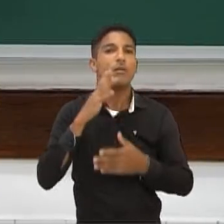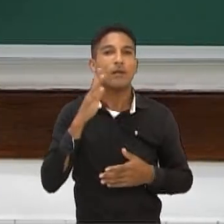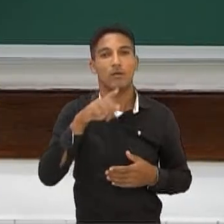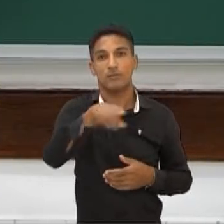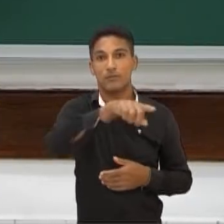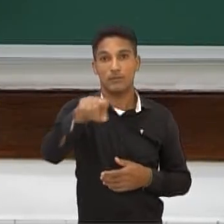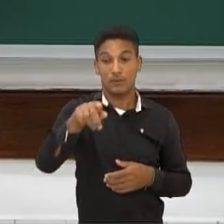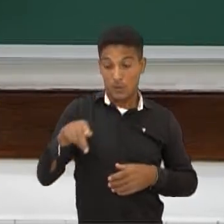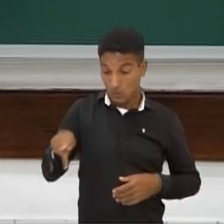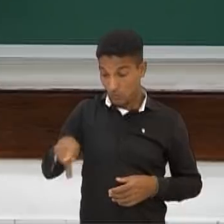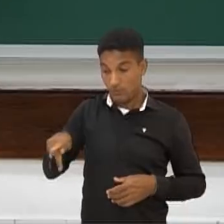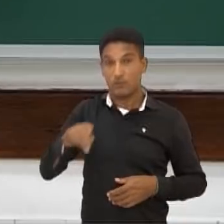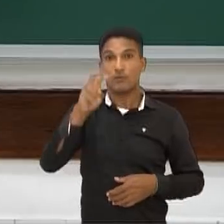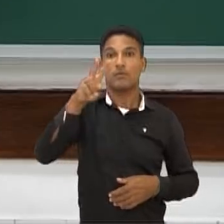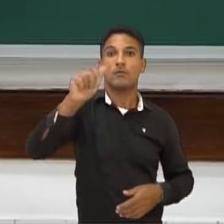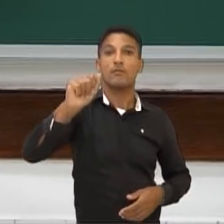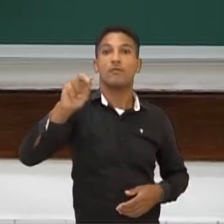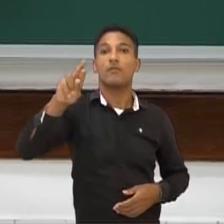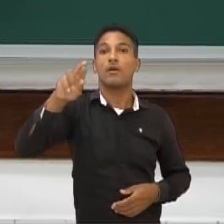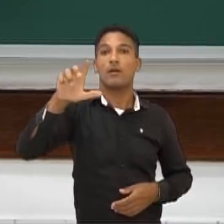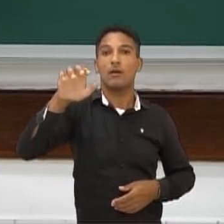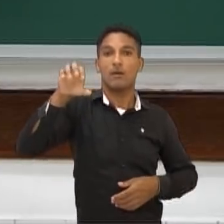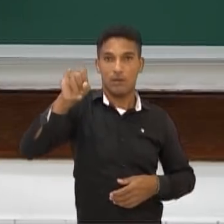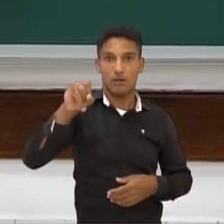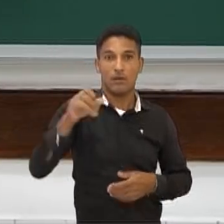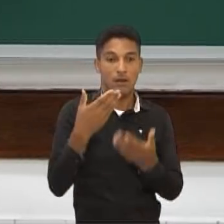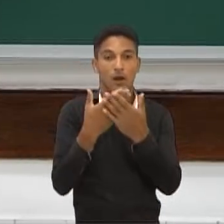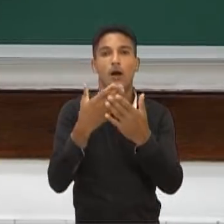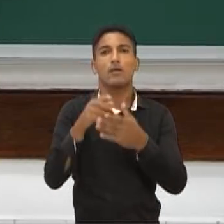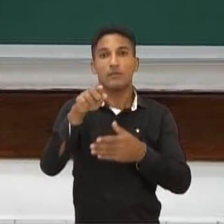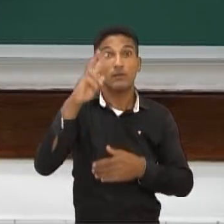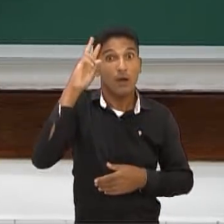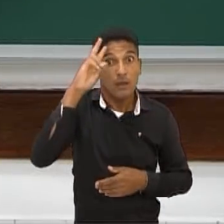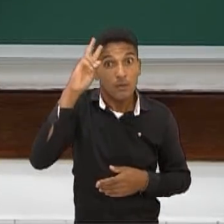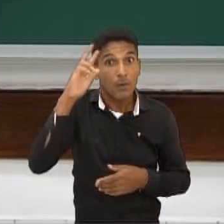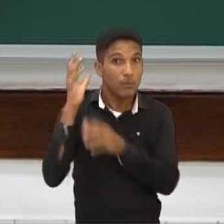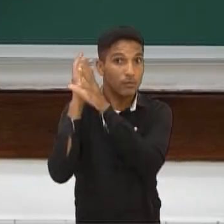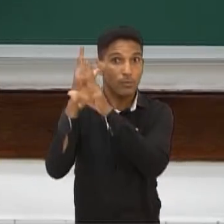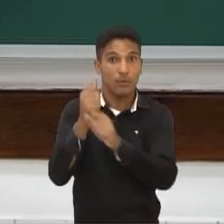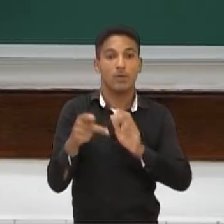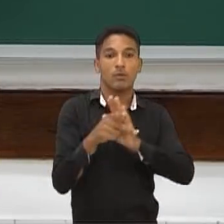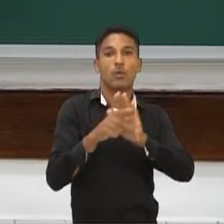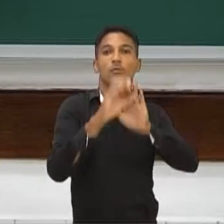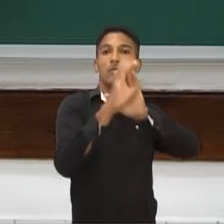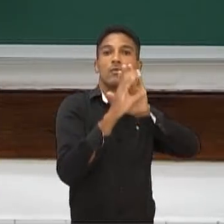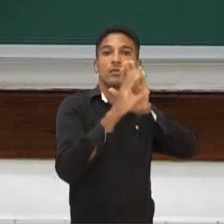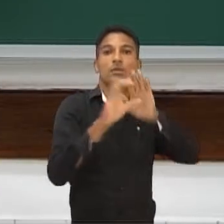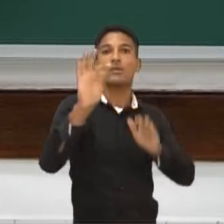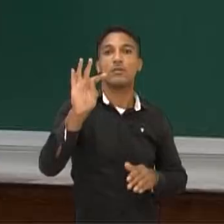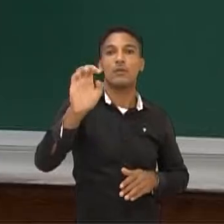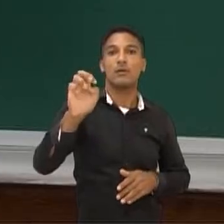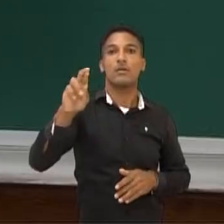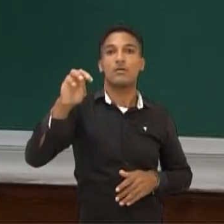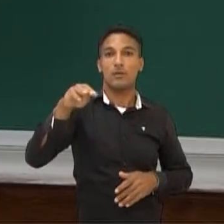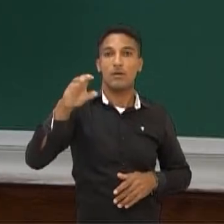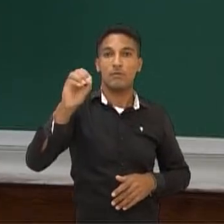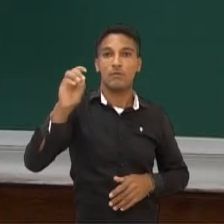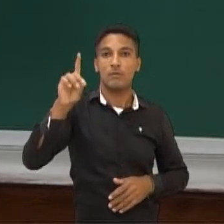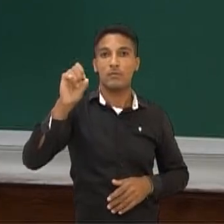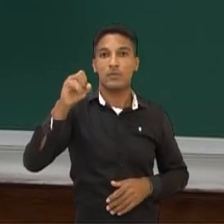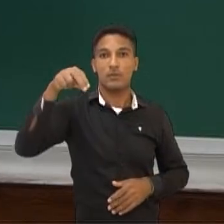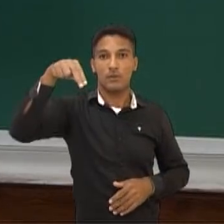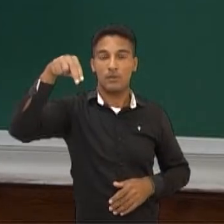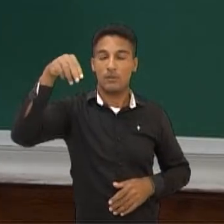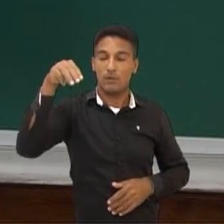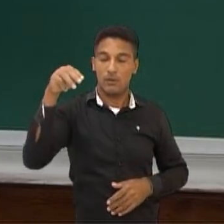professor Varley e nessa aula você vai relembrar os conceitos da termodinâmica. A termodinâmica, é claro, é